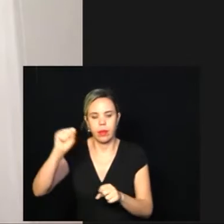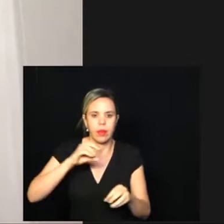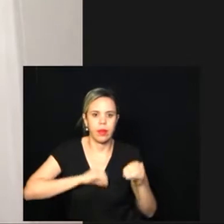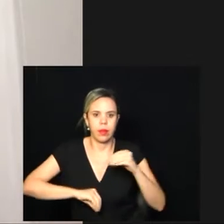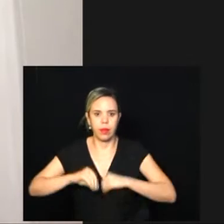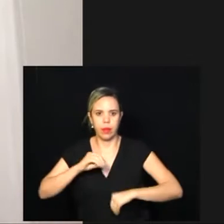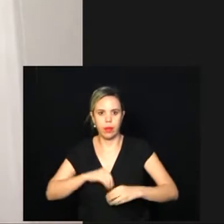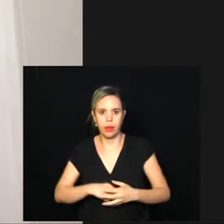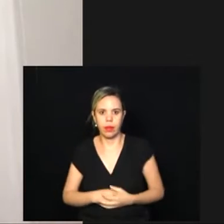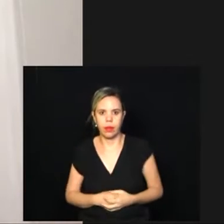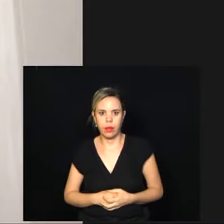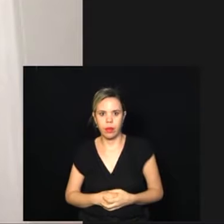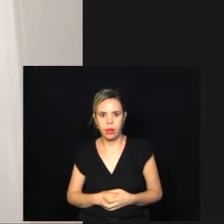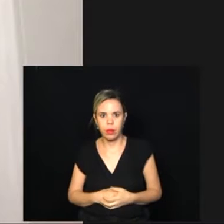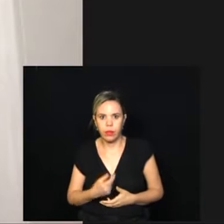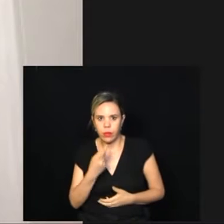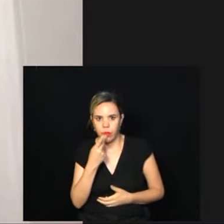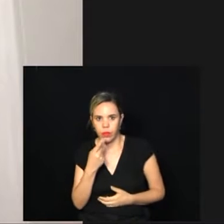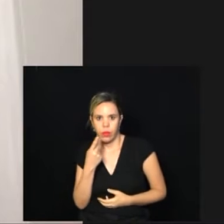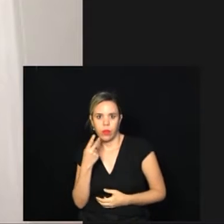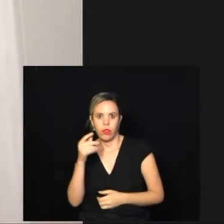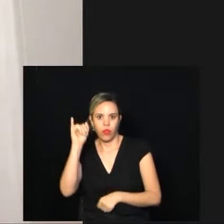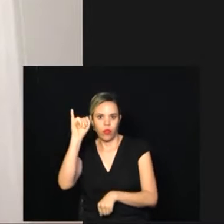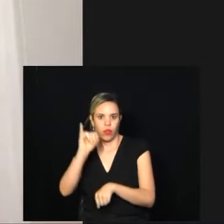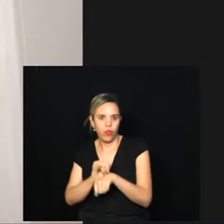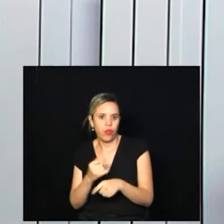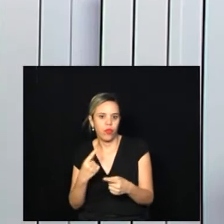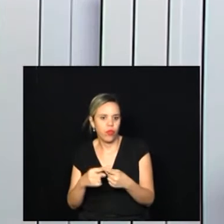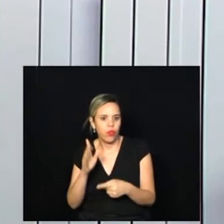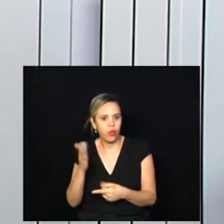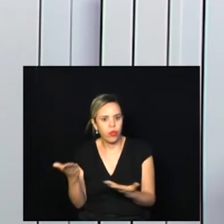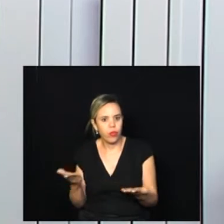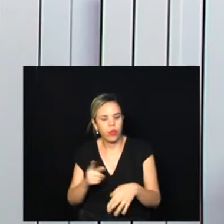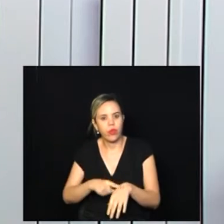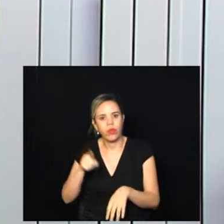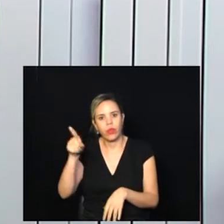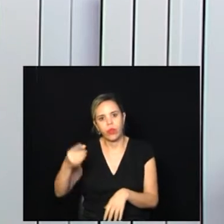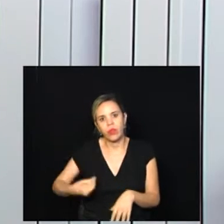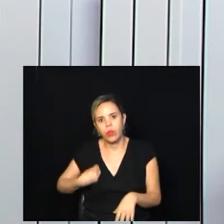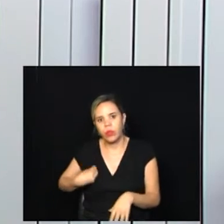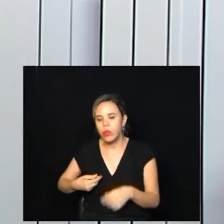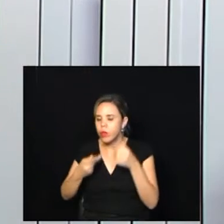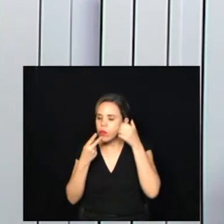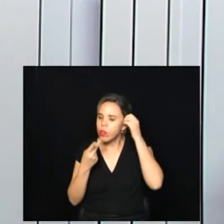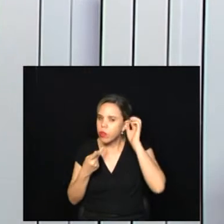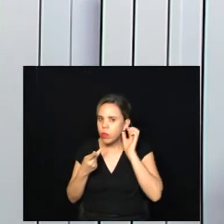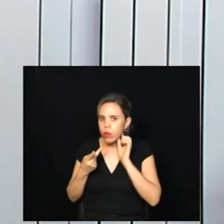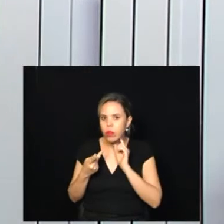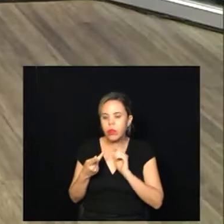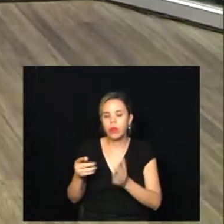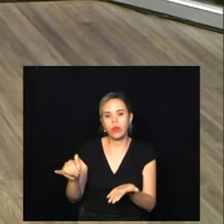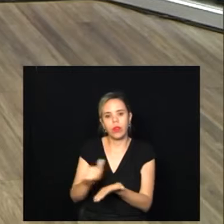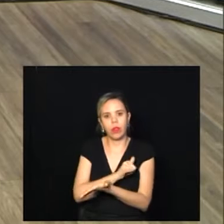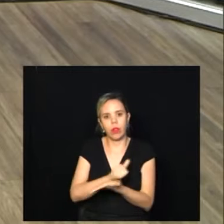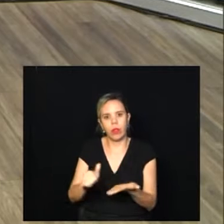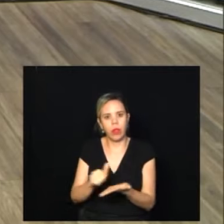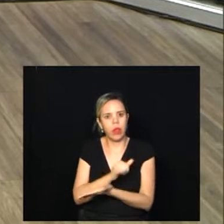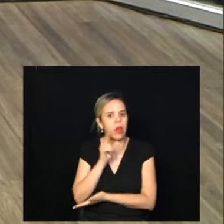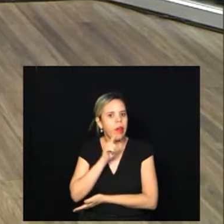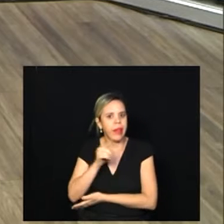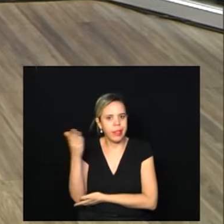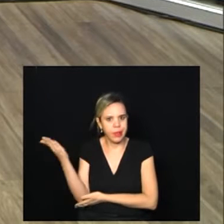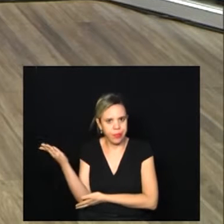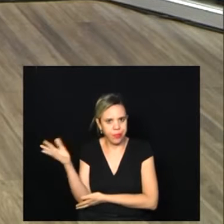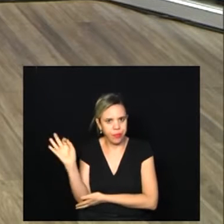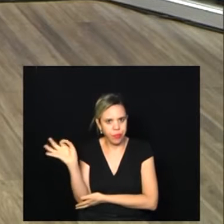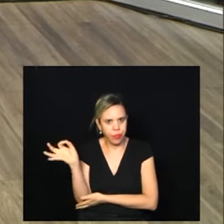depressão. E quando eu falo que é internacional, é porque, Lígia, neste momento você está falando de Nova York, nos Estados Unidos, é isso